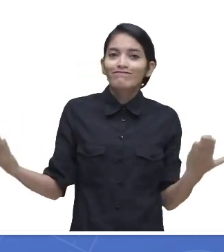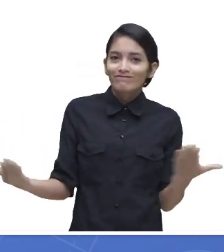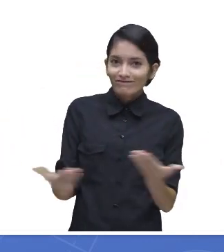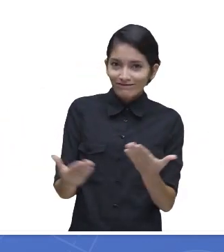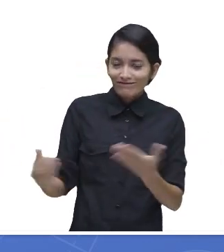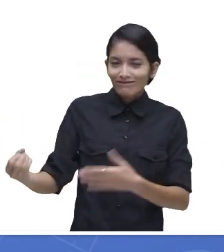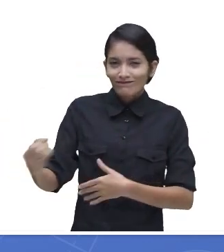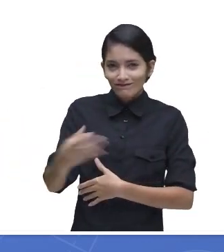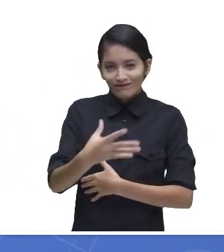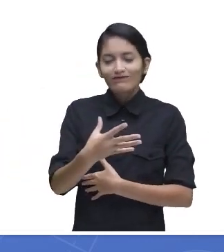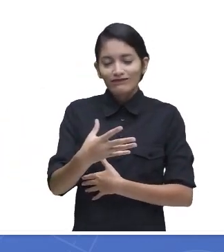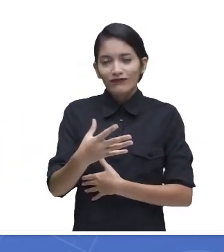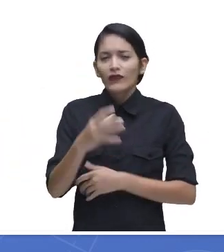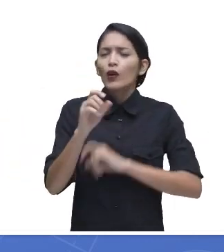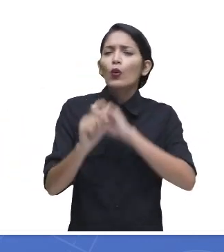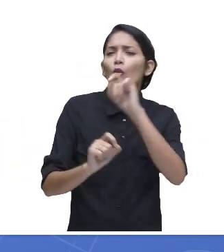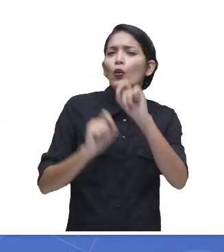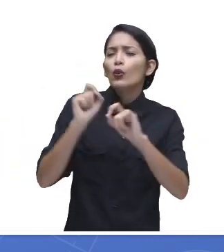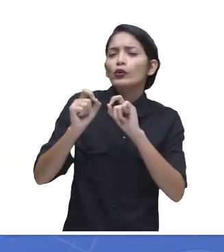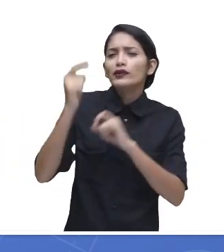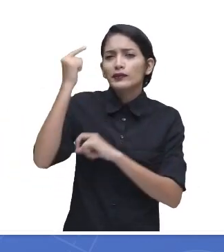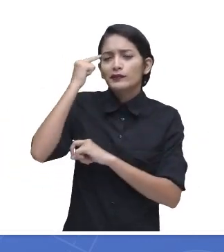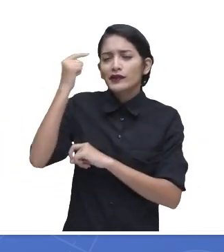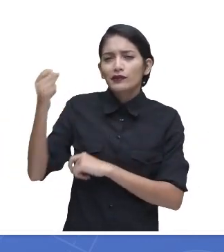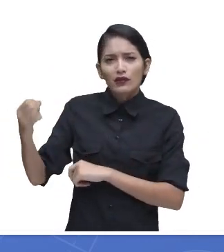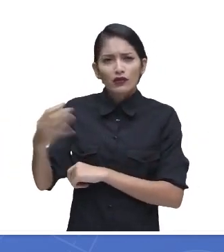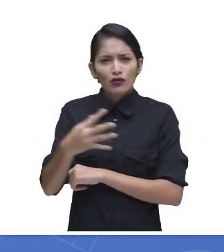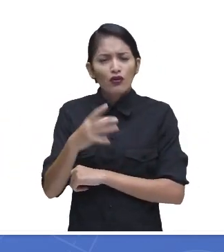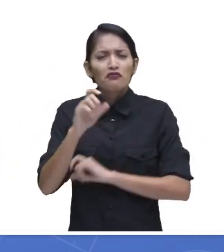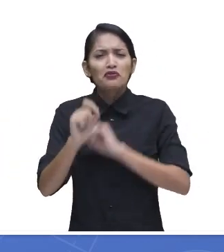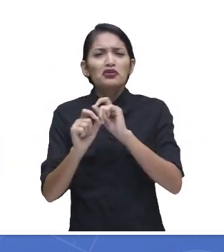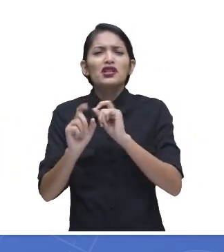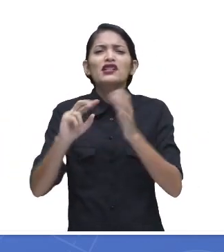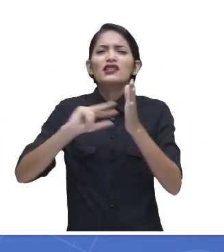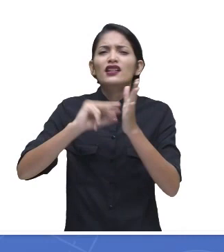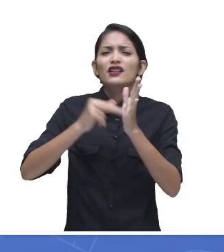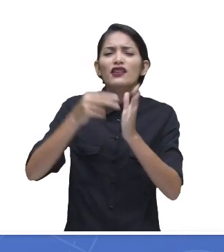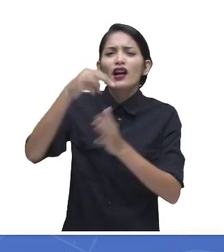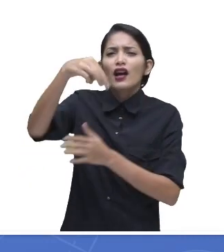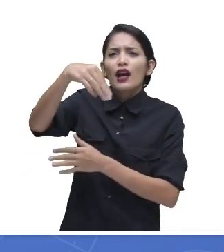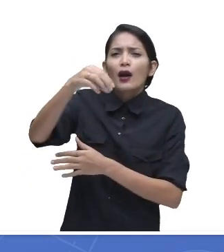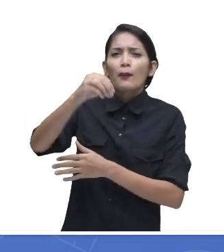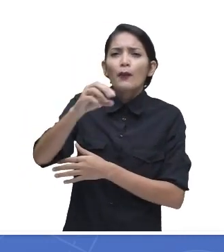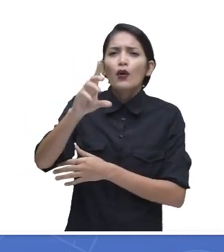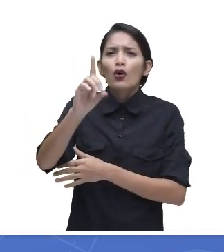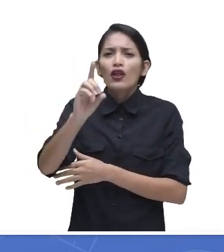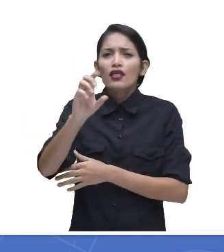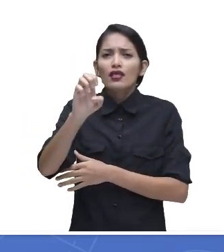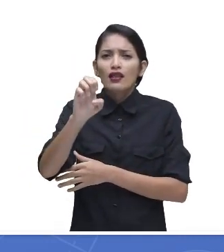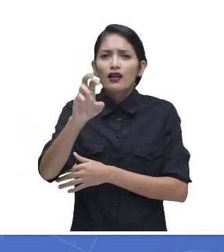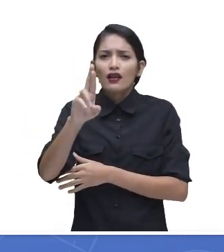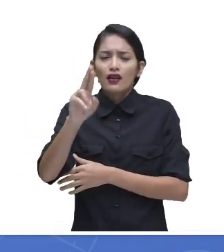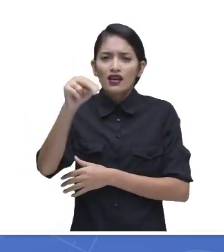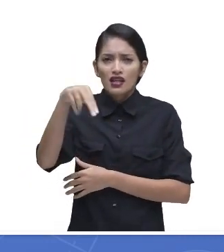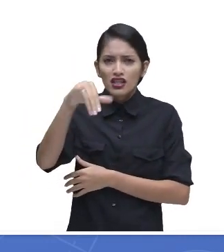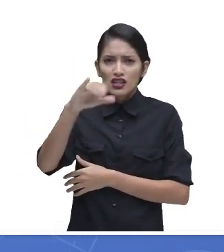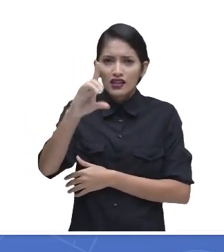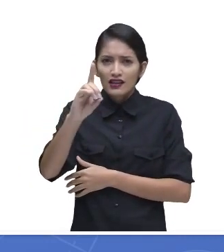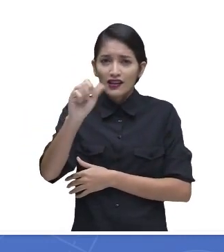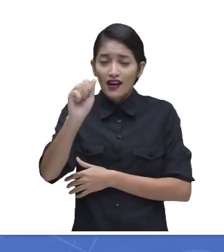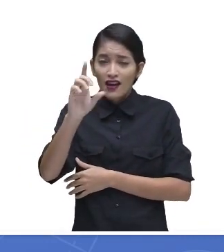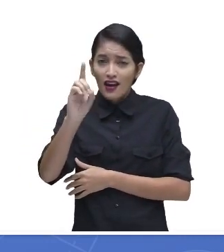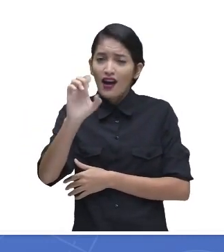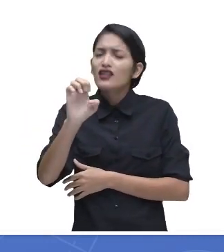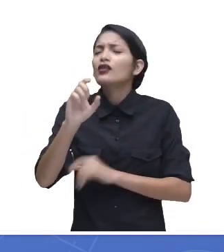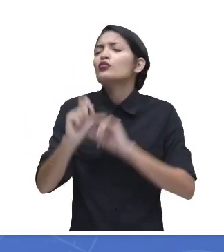Então, o que é o pensamento moderno? O que é a modernidade, né? Então, a nossa aula de hoje, de filosofia, então, ela vai